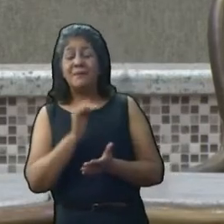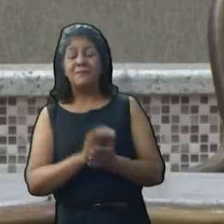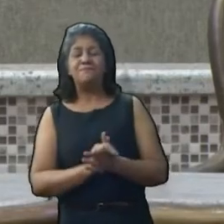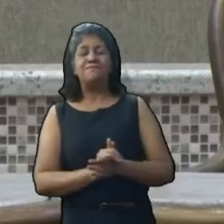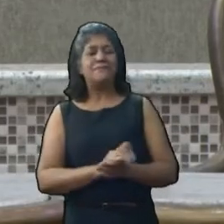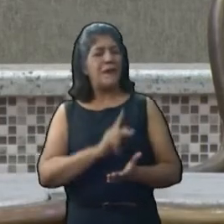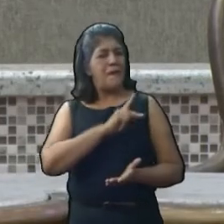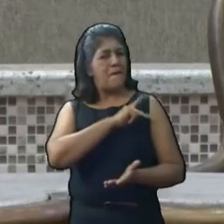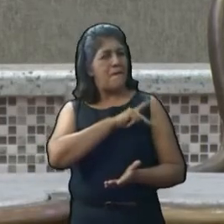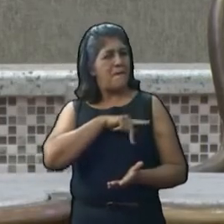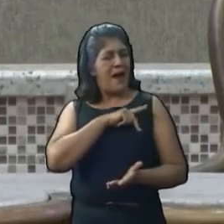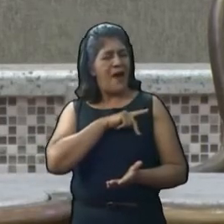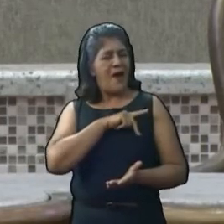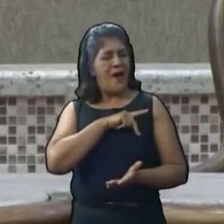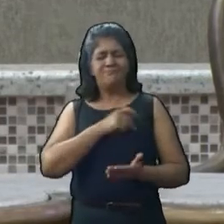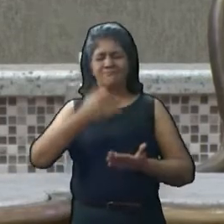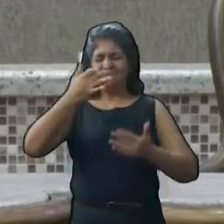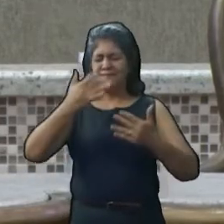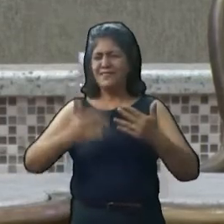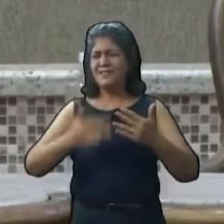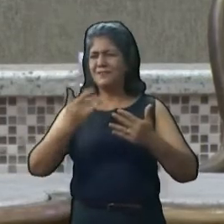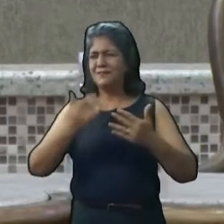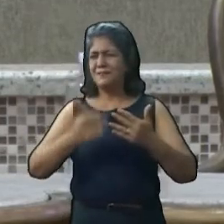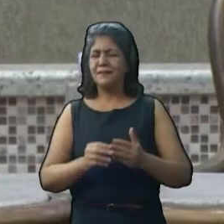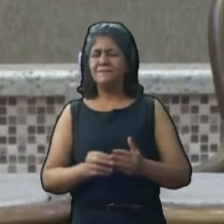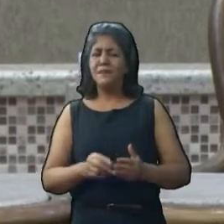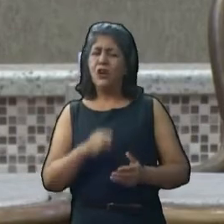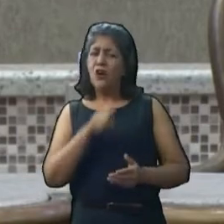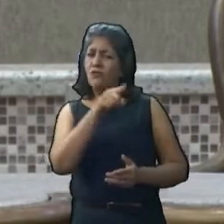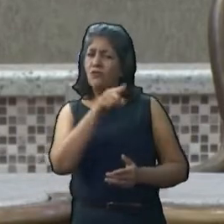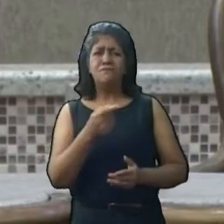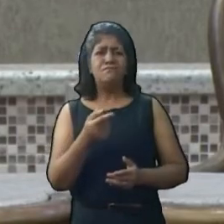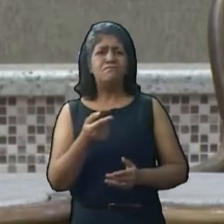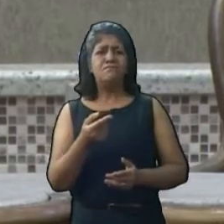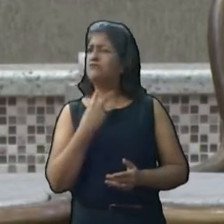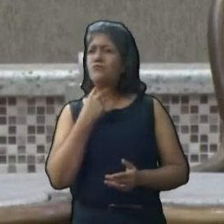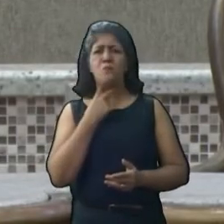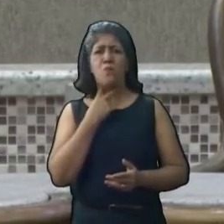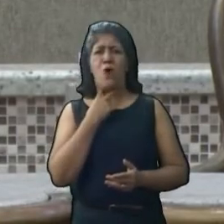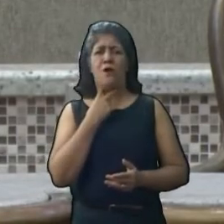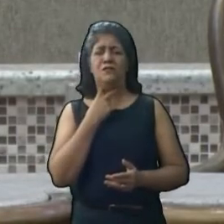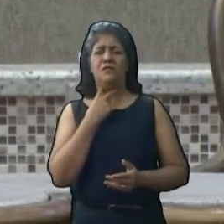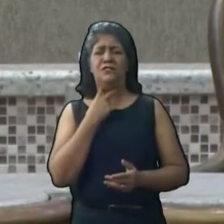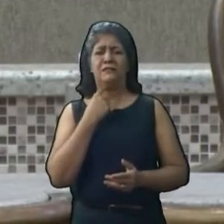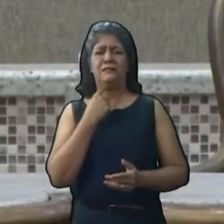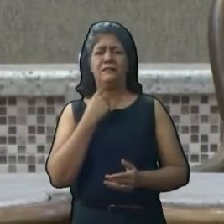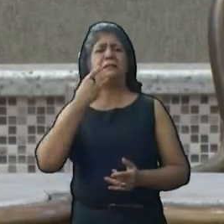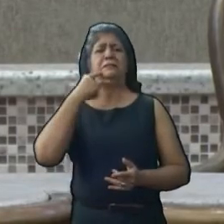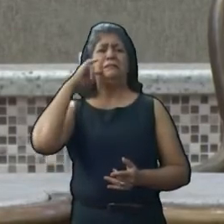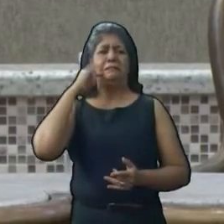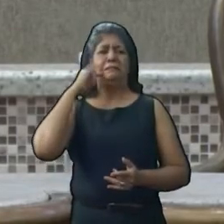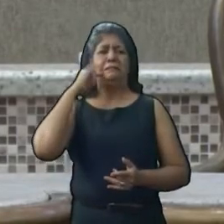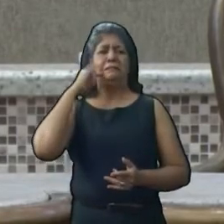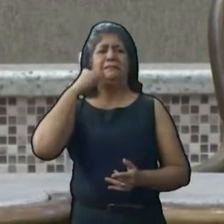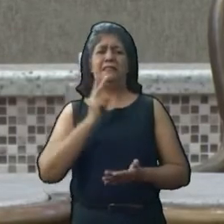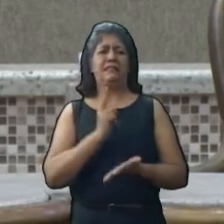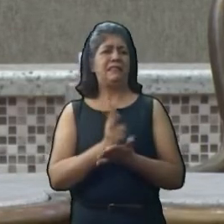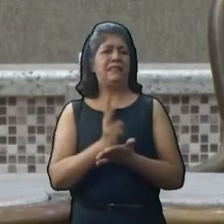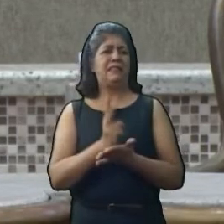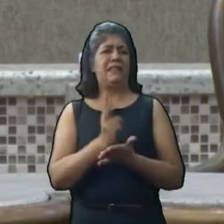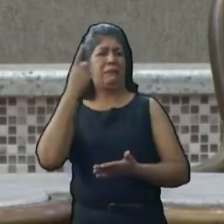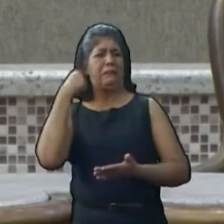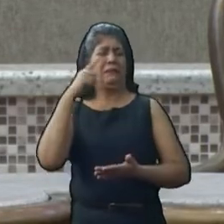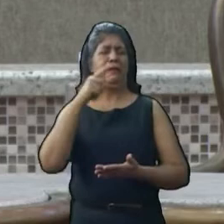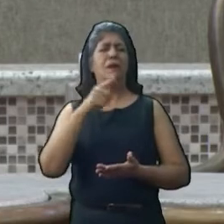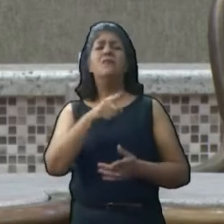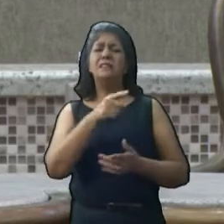ele expressa aqui não vos embriagueis com vinho em que há oi linda e mas enchei-vos do espírito